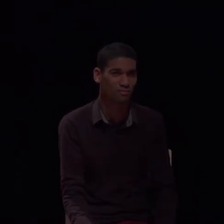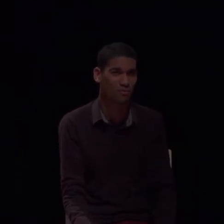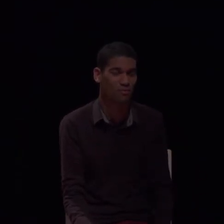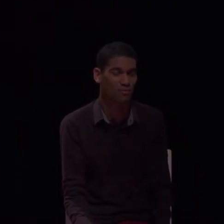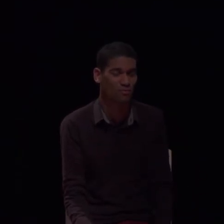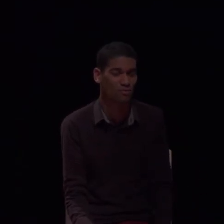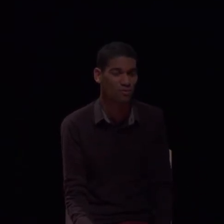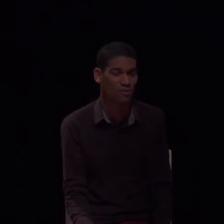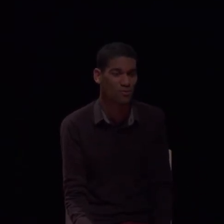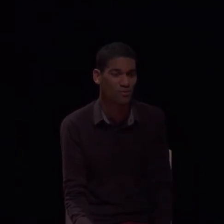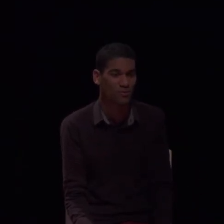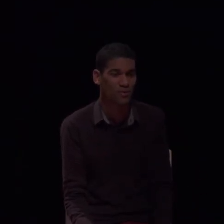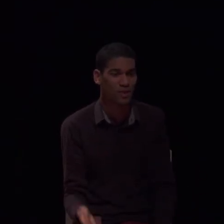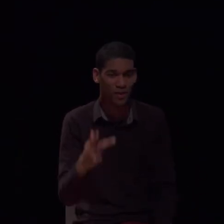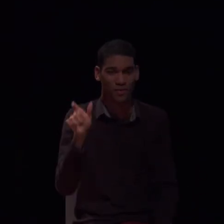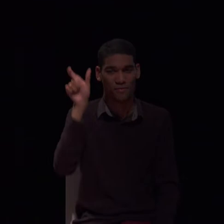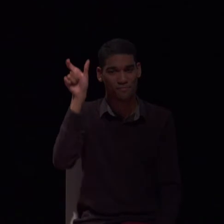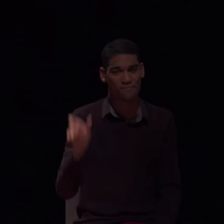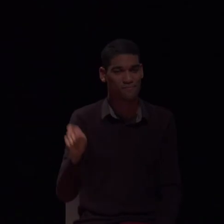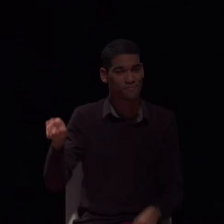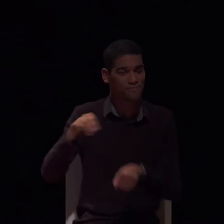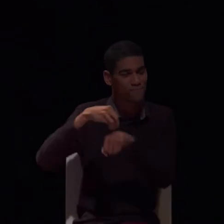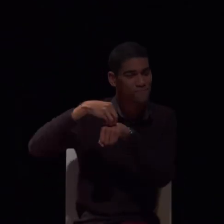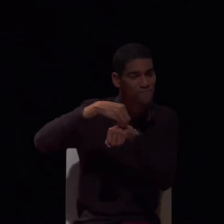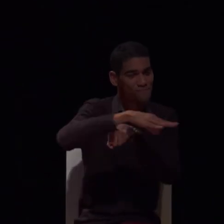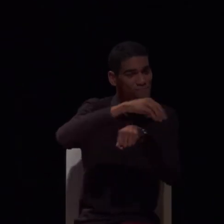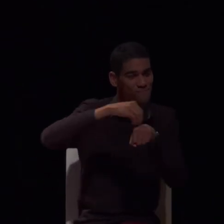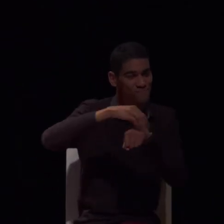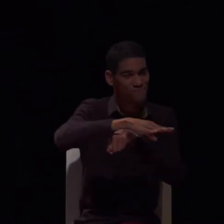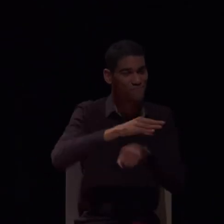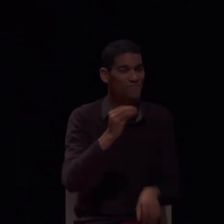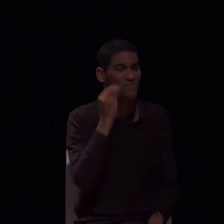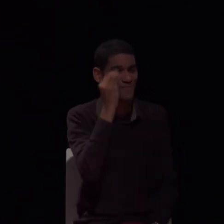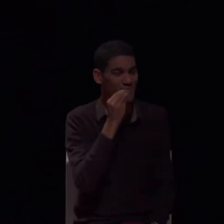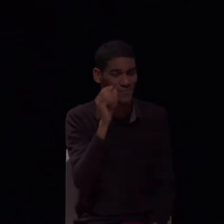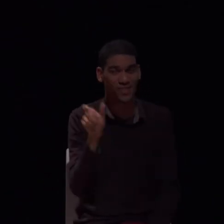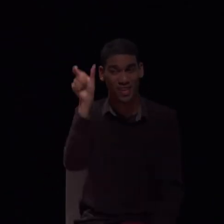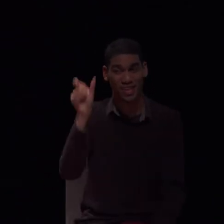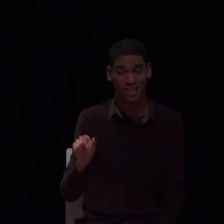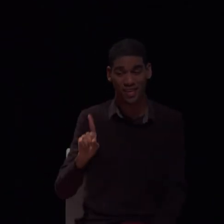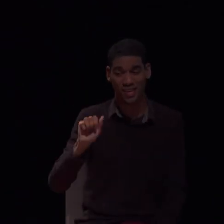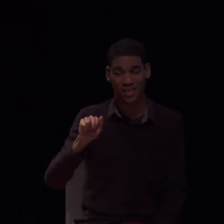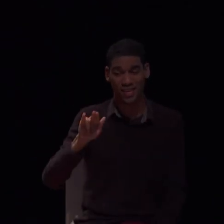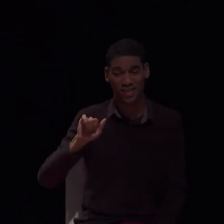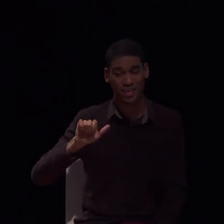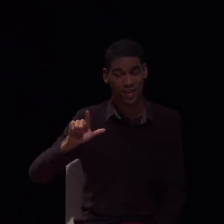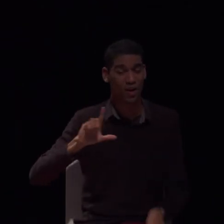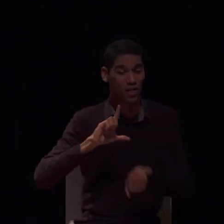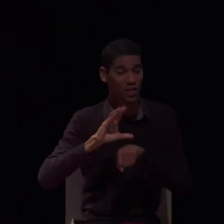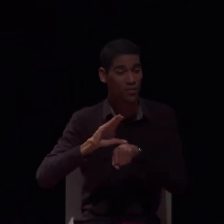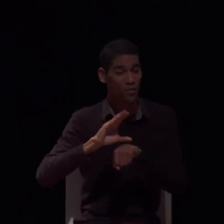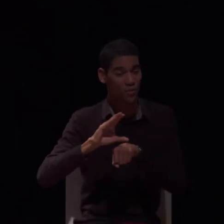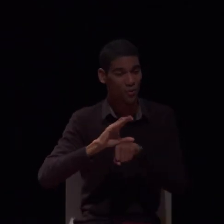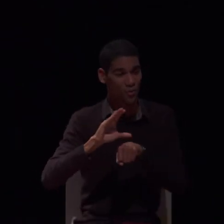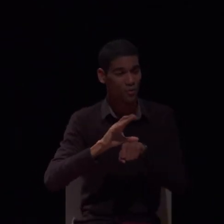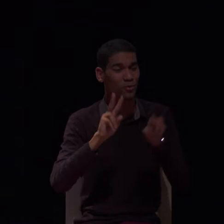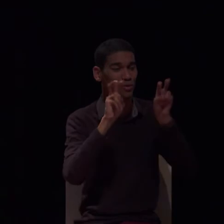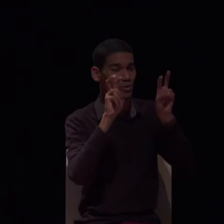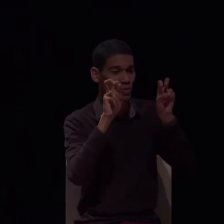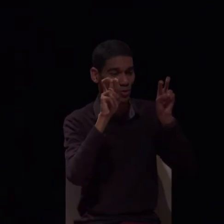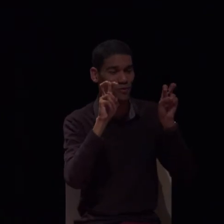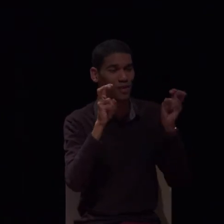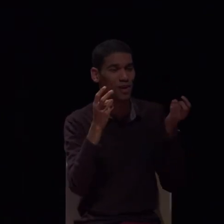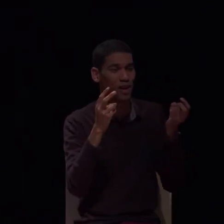o emissor dessa dessa experiência nem o daniel fez um módulo de histórias músicas e brincadeiras do